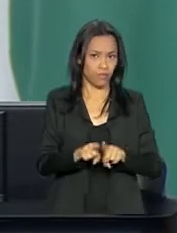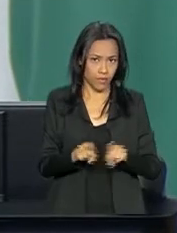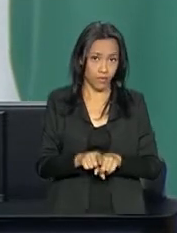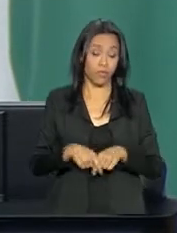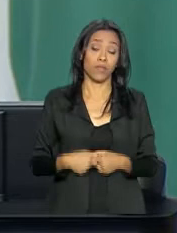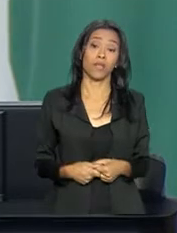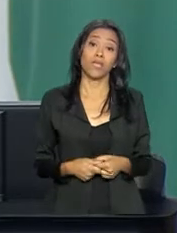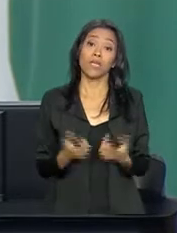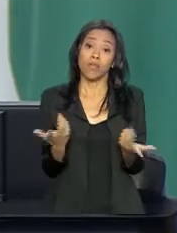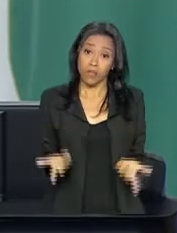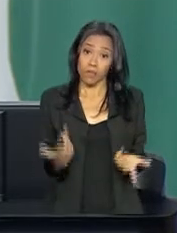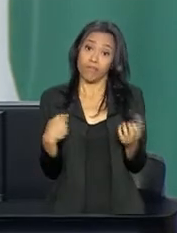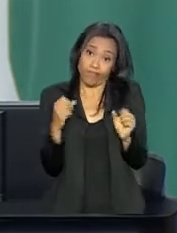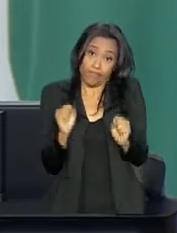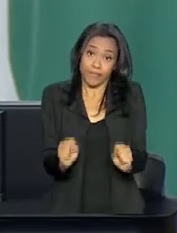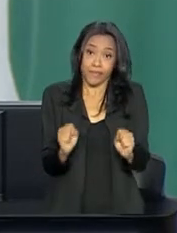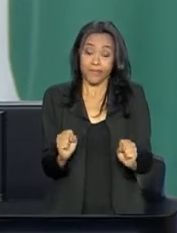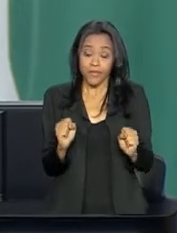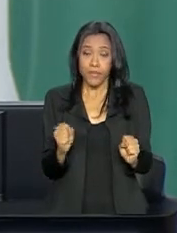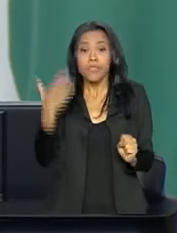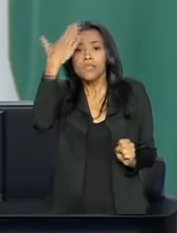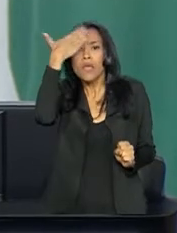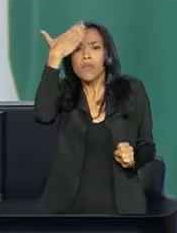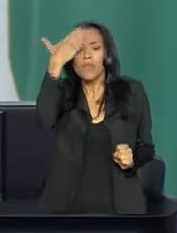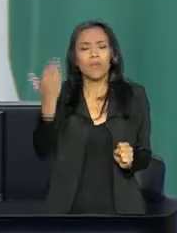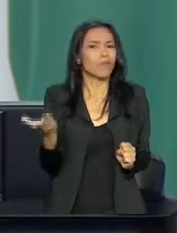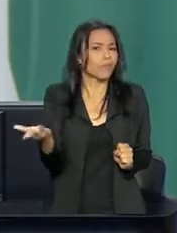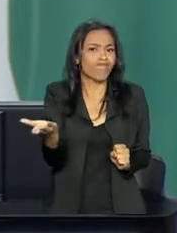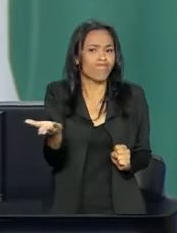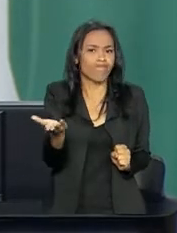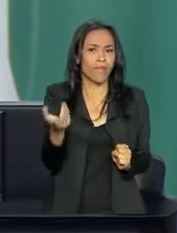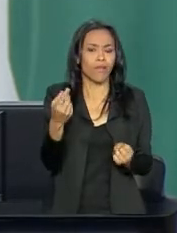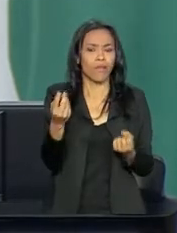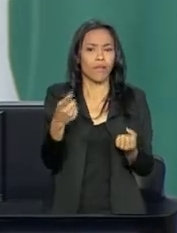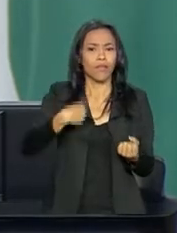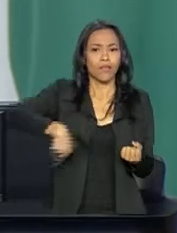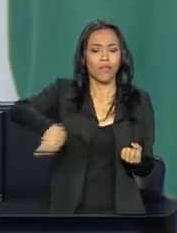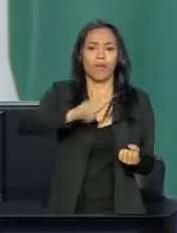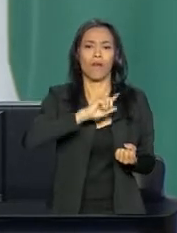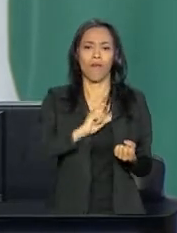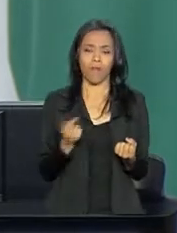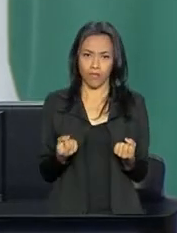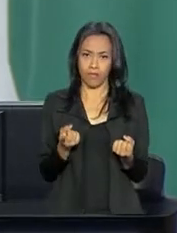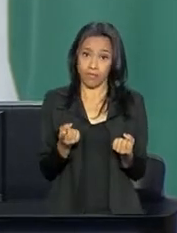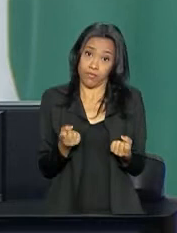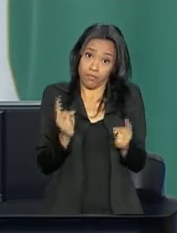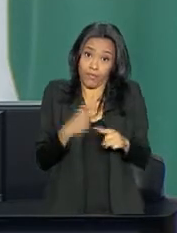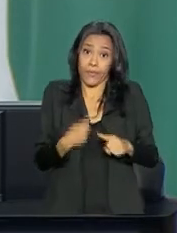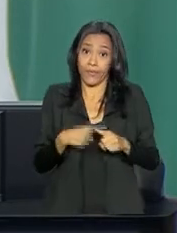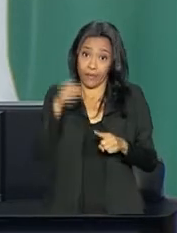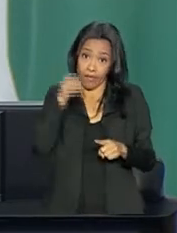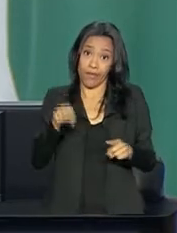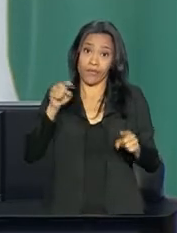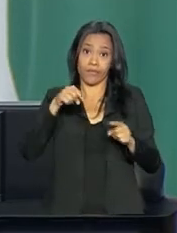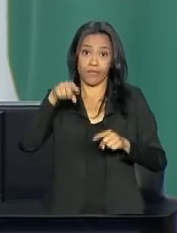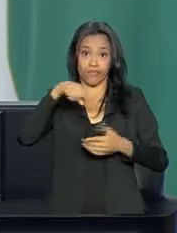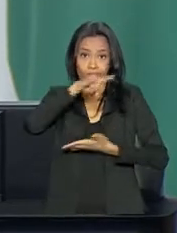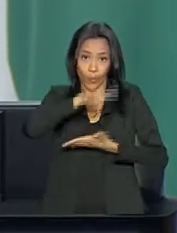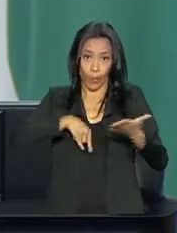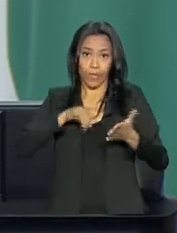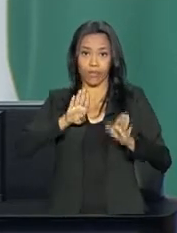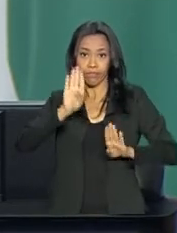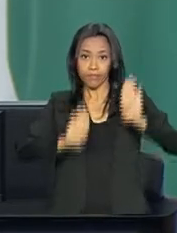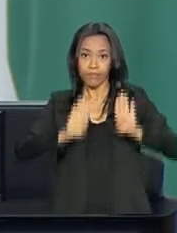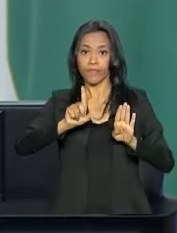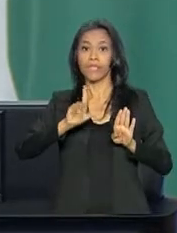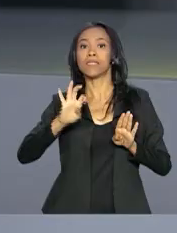que pudesse então saber ricci potters nós teríamos resta a licitação e como ela